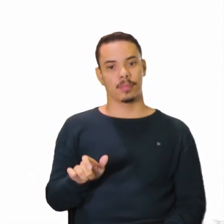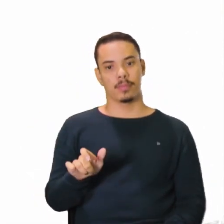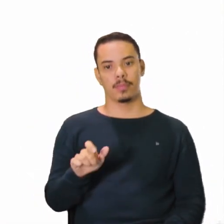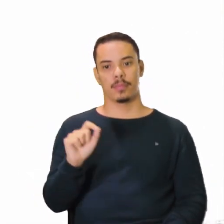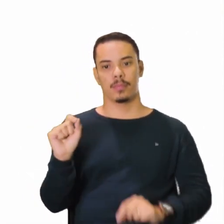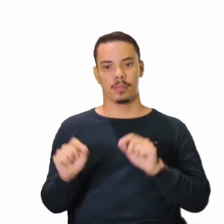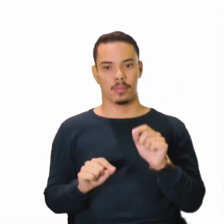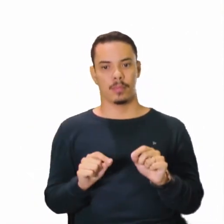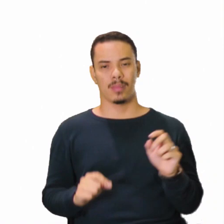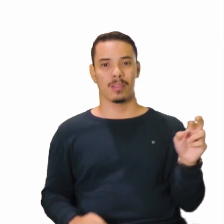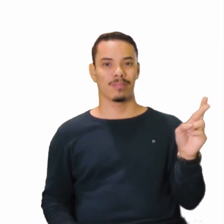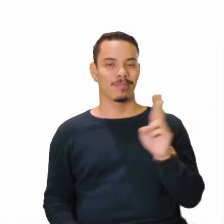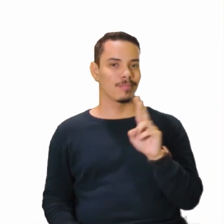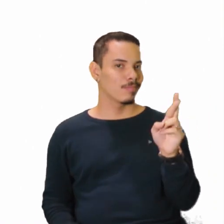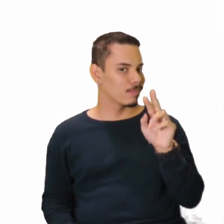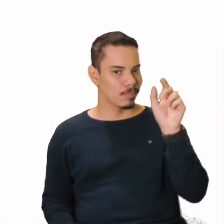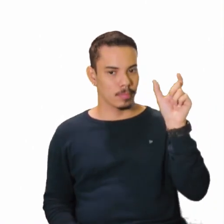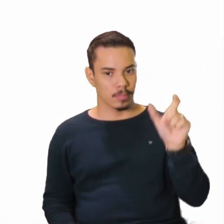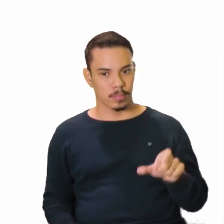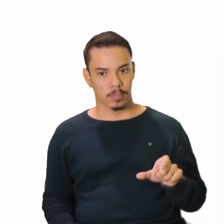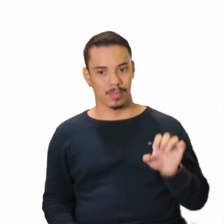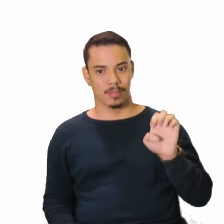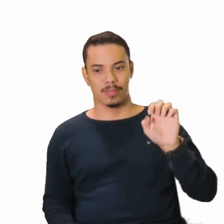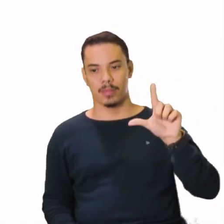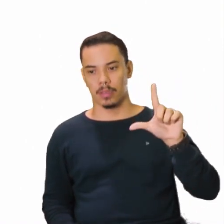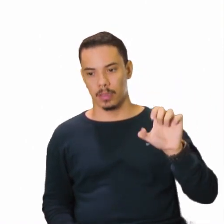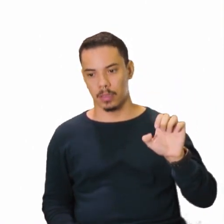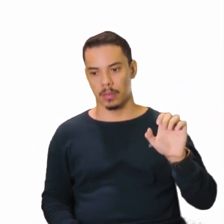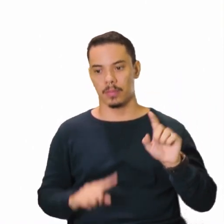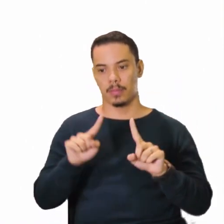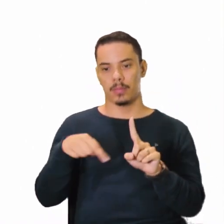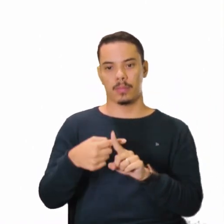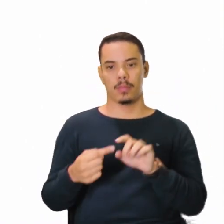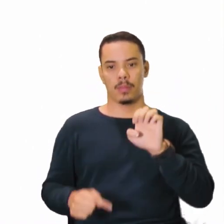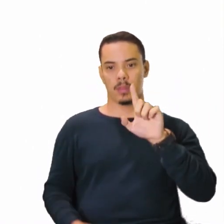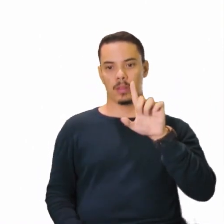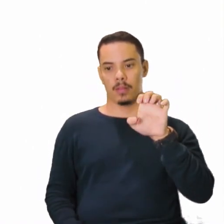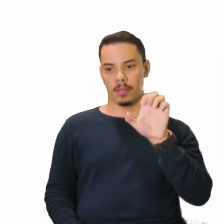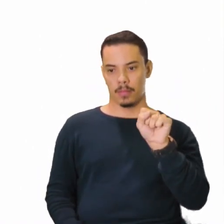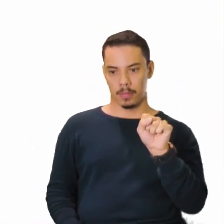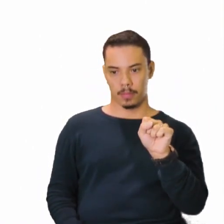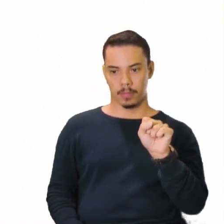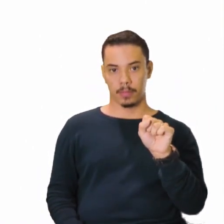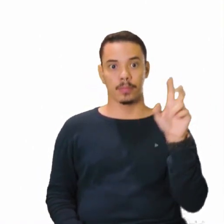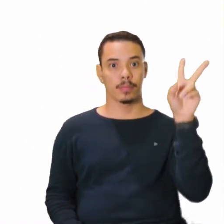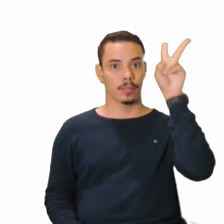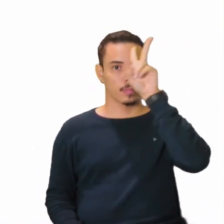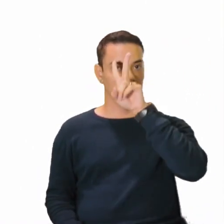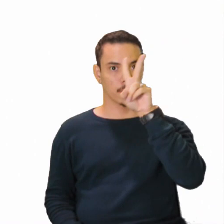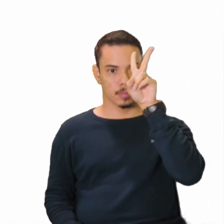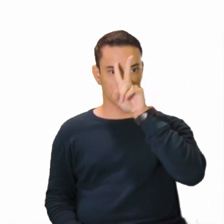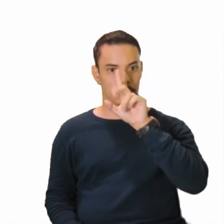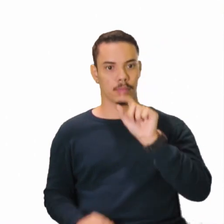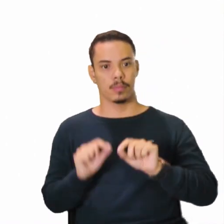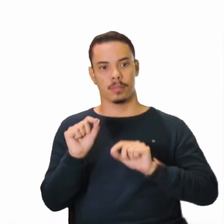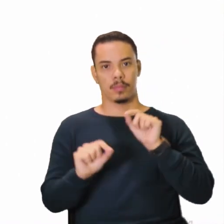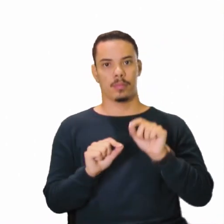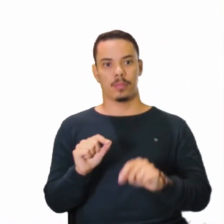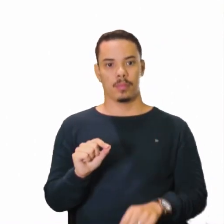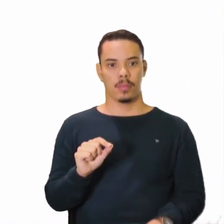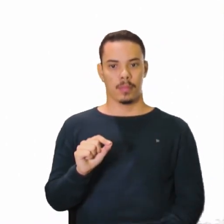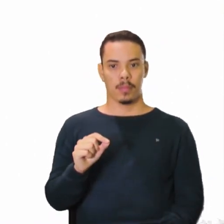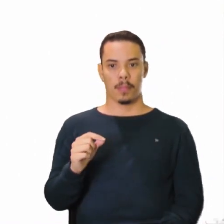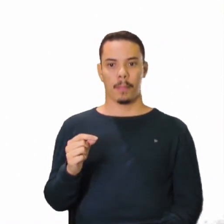aquela de quem se fala, ele e eles. Lembrando que eu,